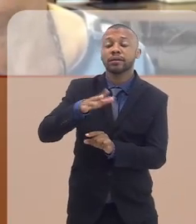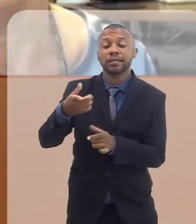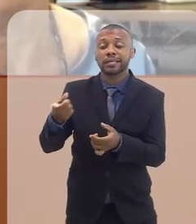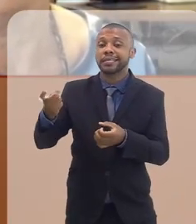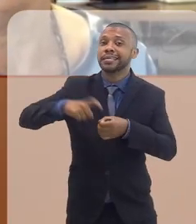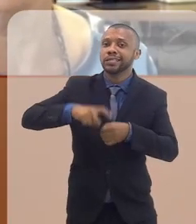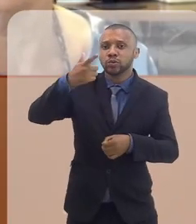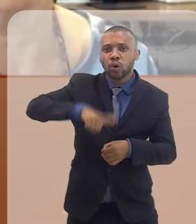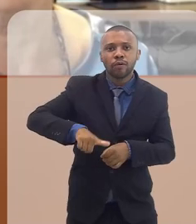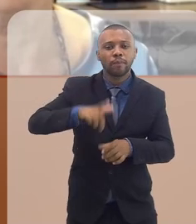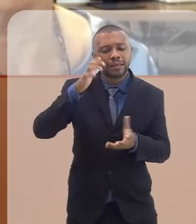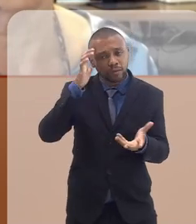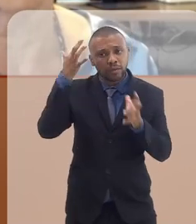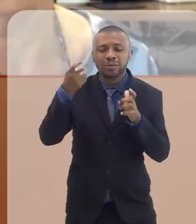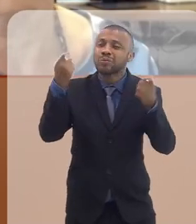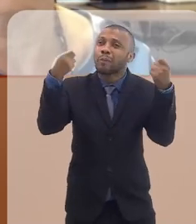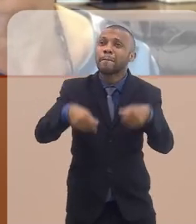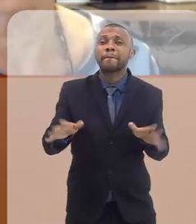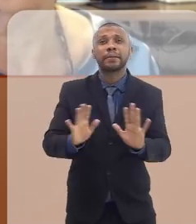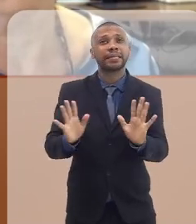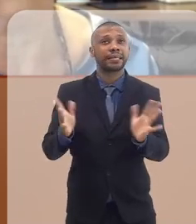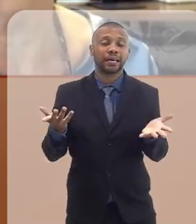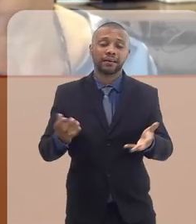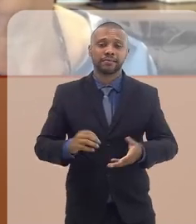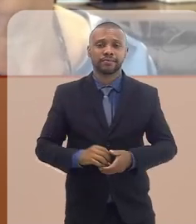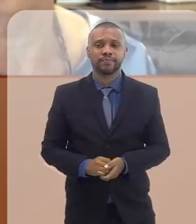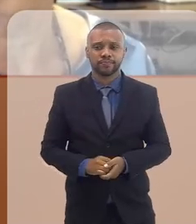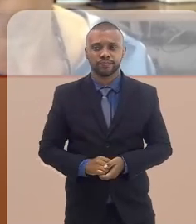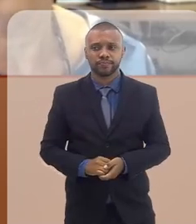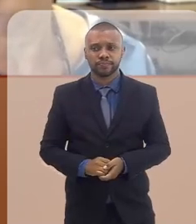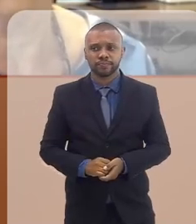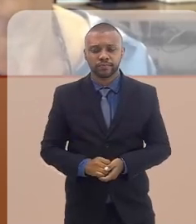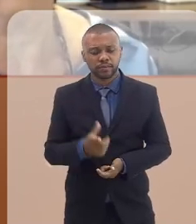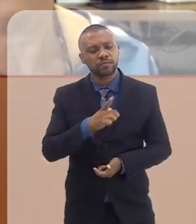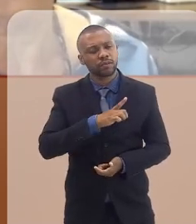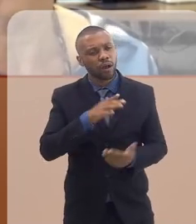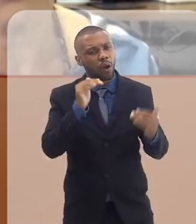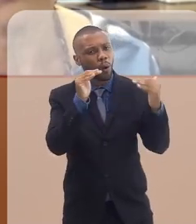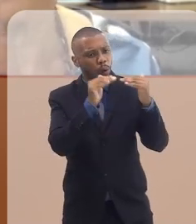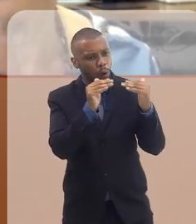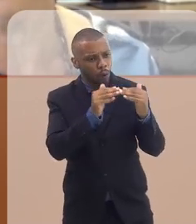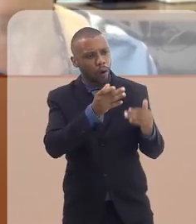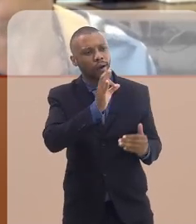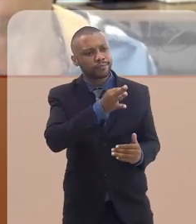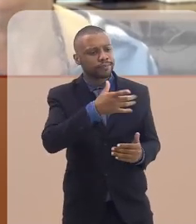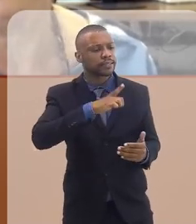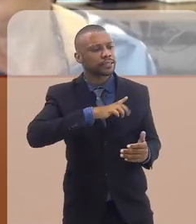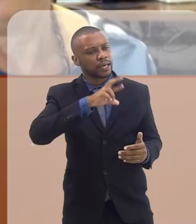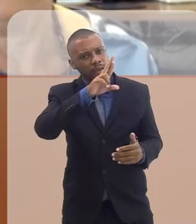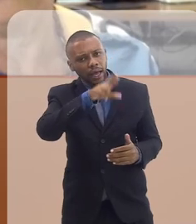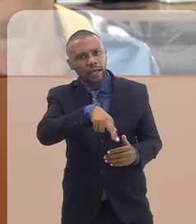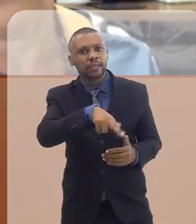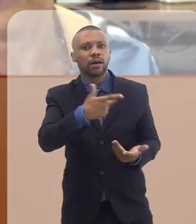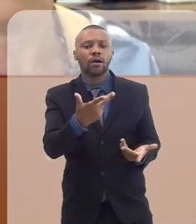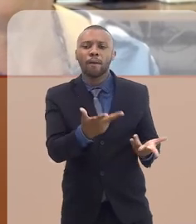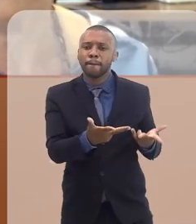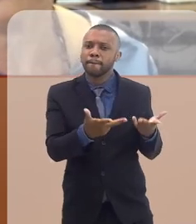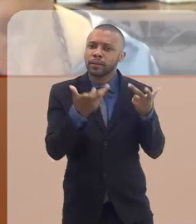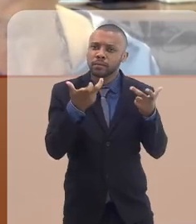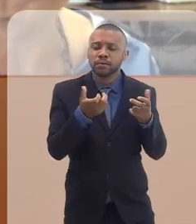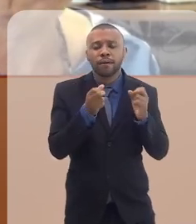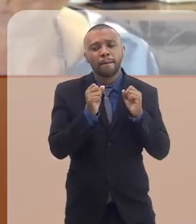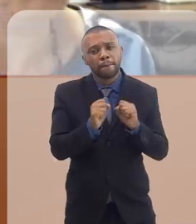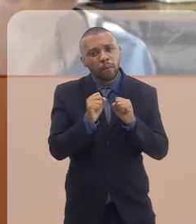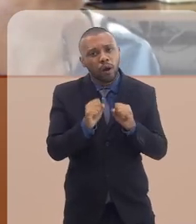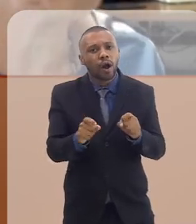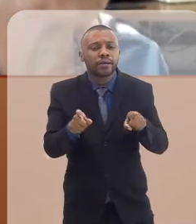trazer de volta uma situação que não tinha a menor Não, necessidade, né? você tem toda a razão. Eu vejo